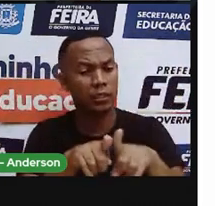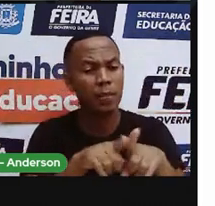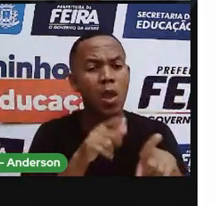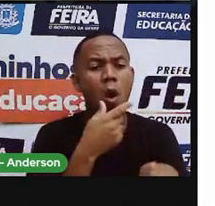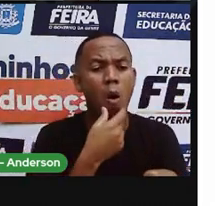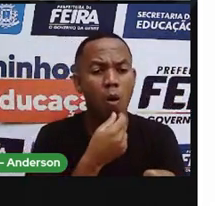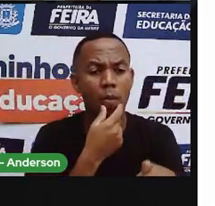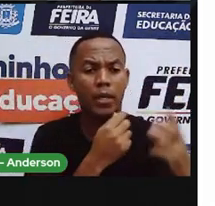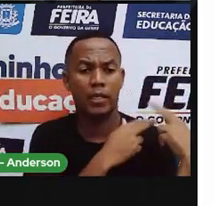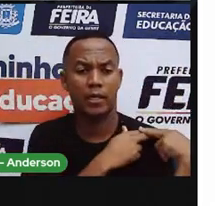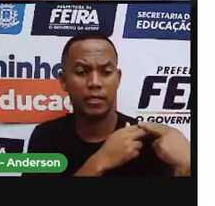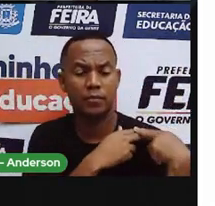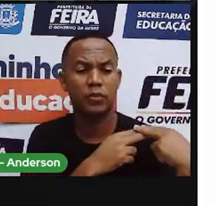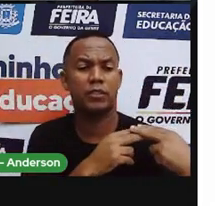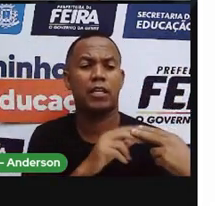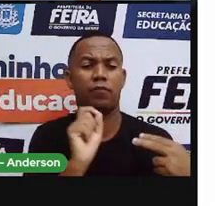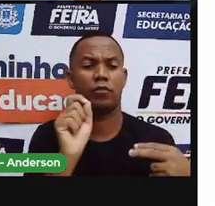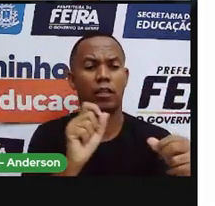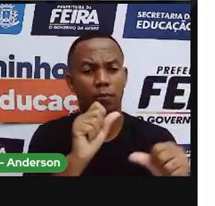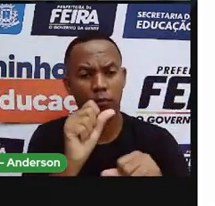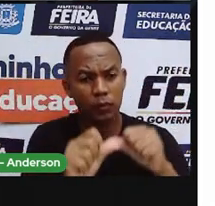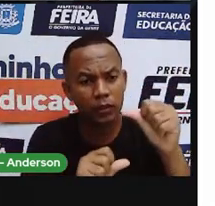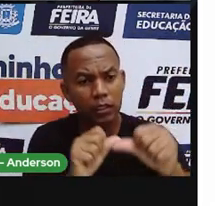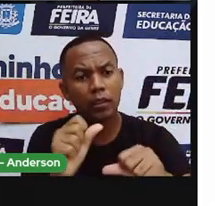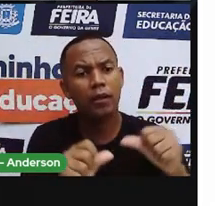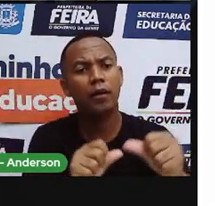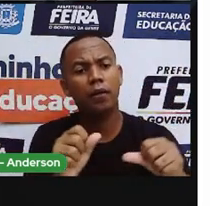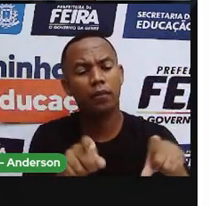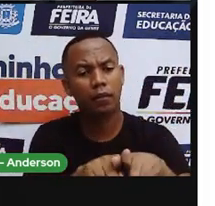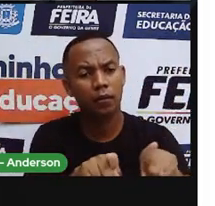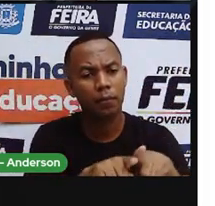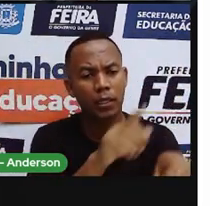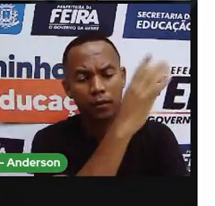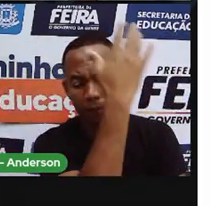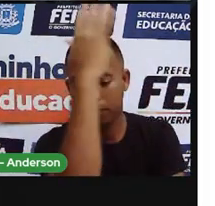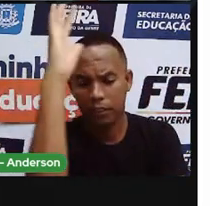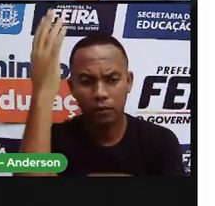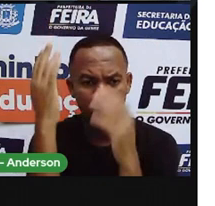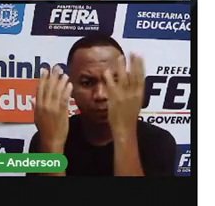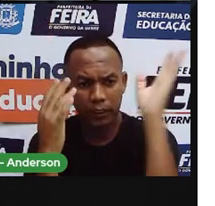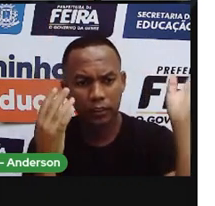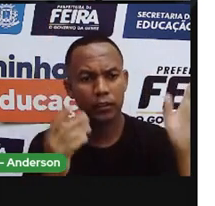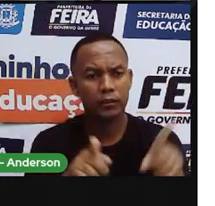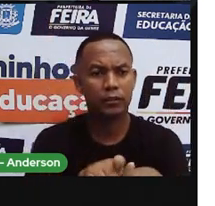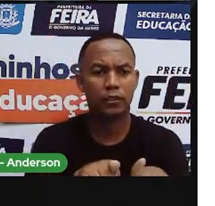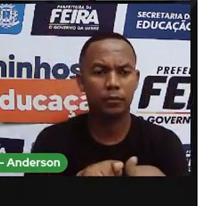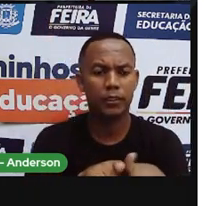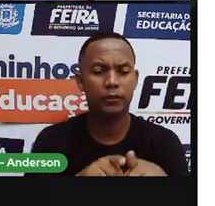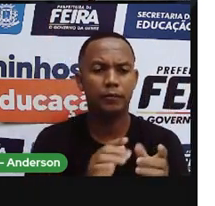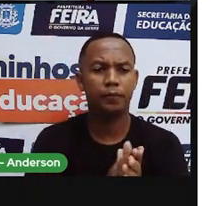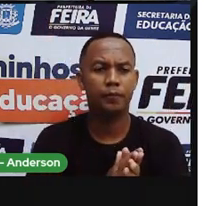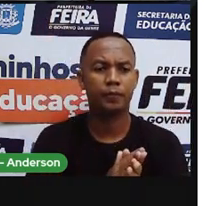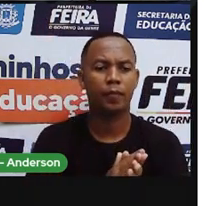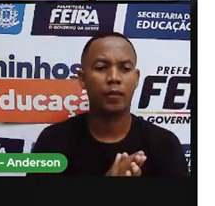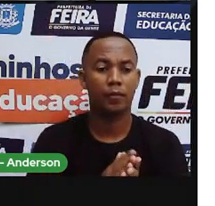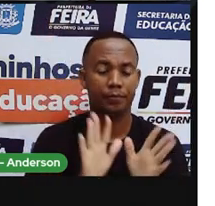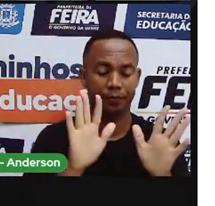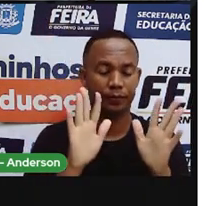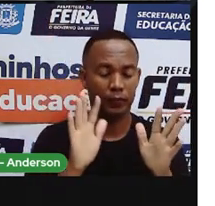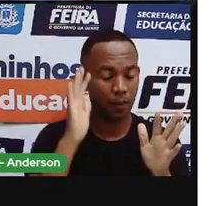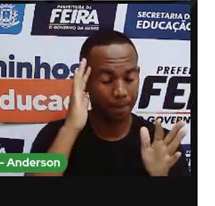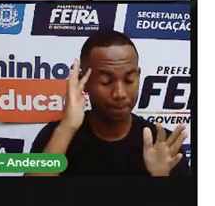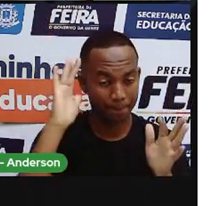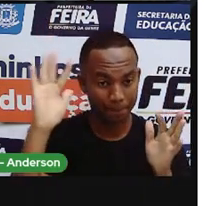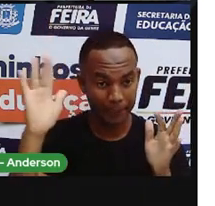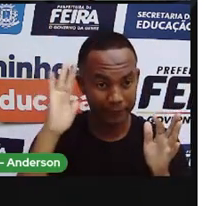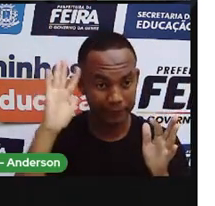Não é isso? Então, o homem, na verdade, ele modifica o meio ambiente. Então, ó, vamos aqui fechar o olho.